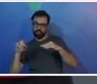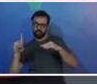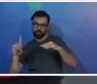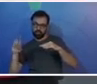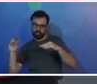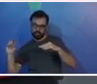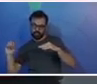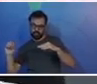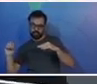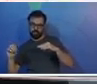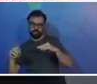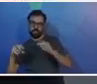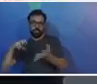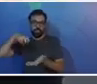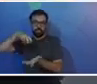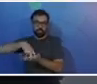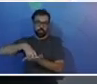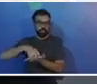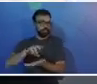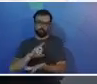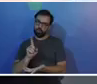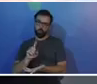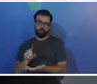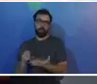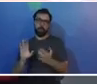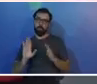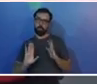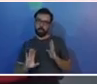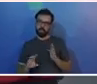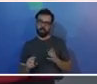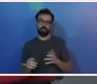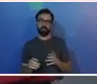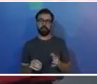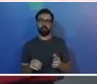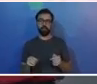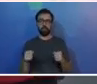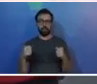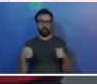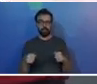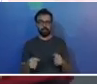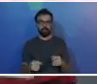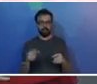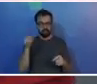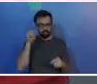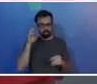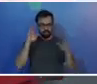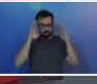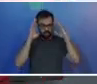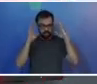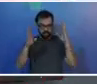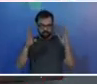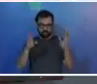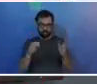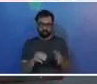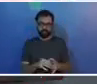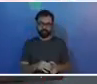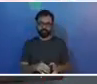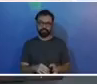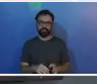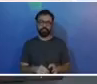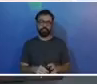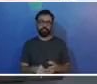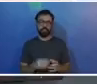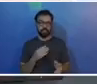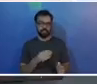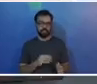uma advertência aos governadores. Olha lá, uma reportagem mostrando o quê? Como alguns